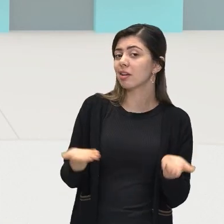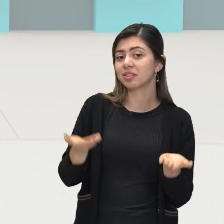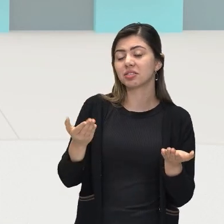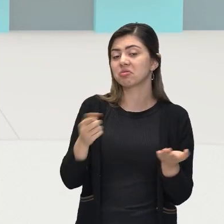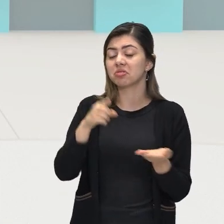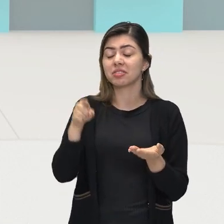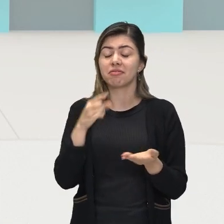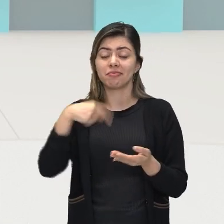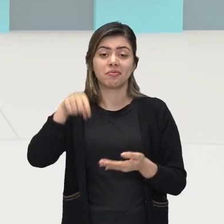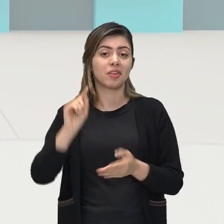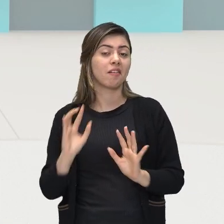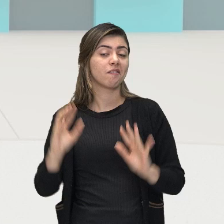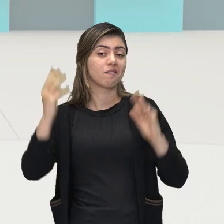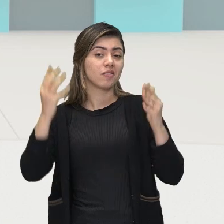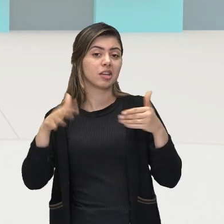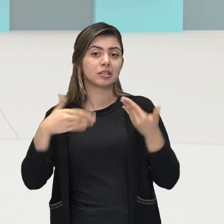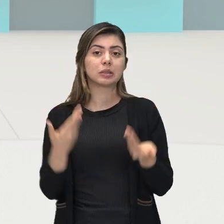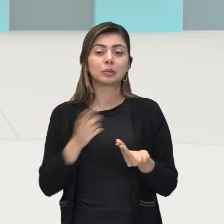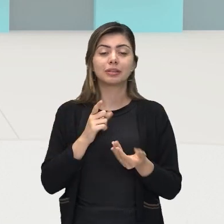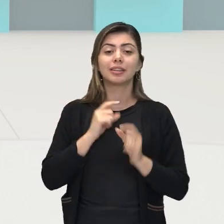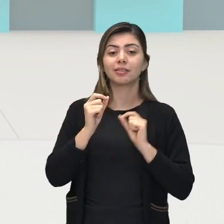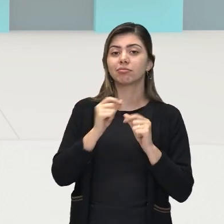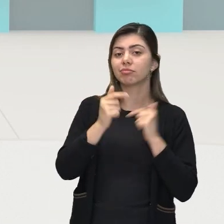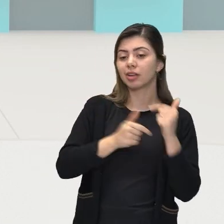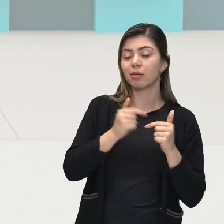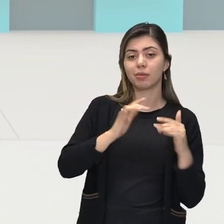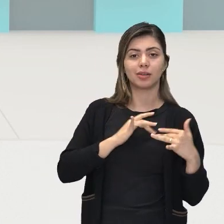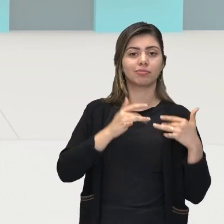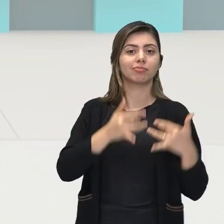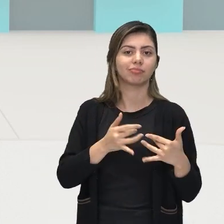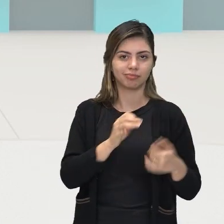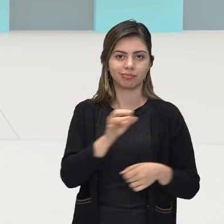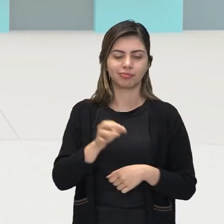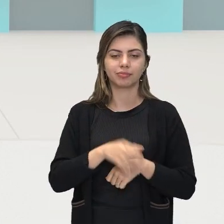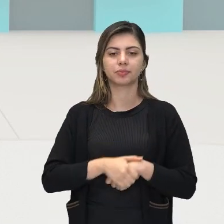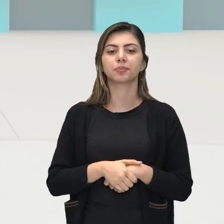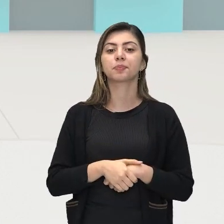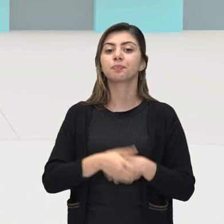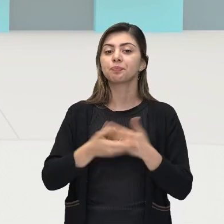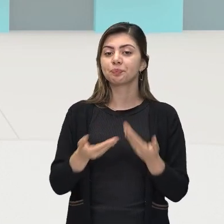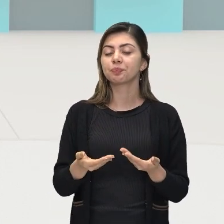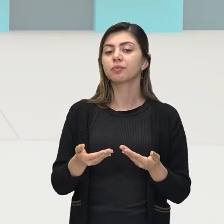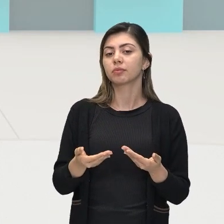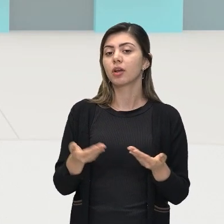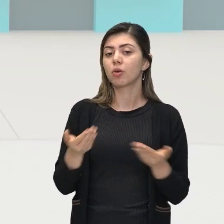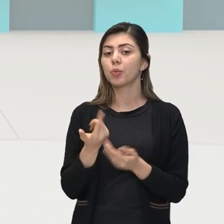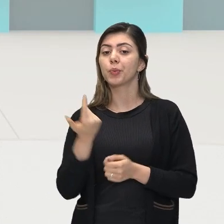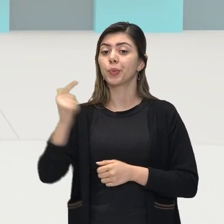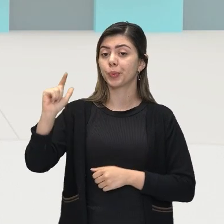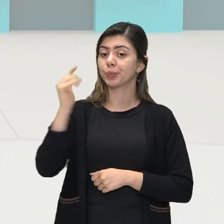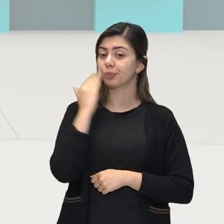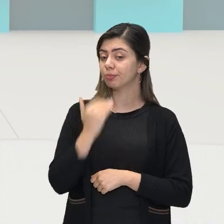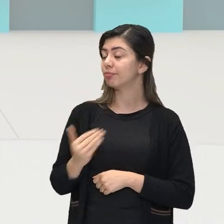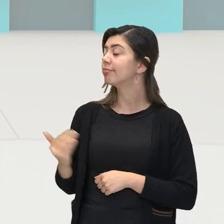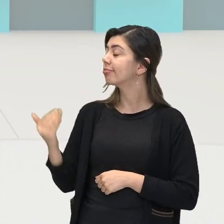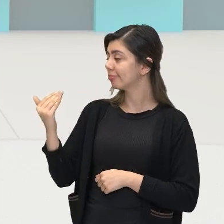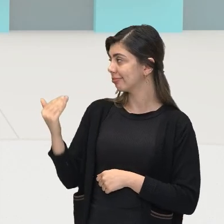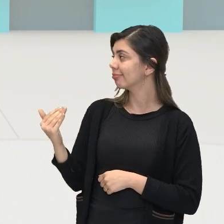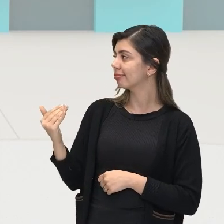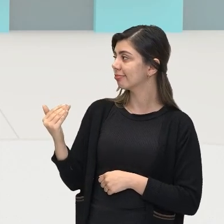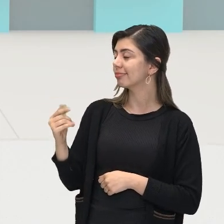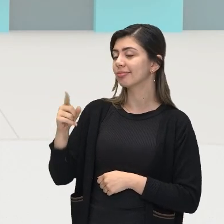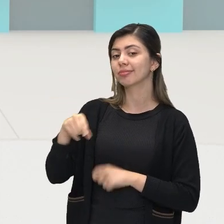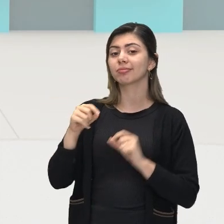a festas ou quando você realiza um trabalho comunitário, por exemplo. Por fim, nós temos aqui outro tipo de atividade, que são